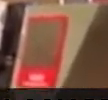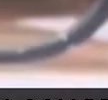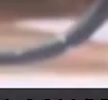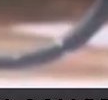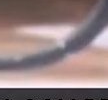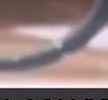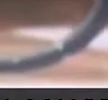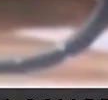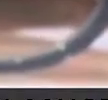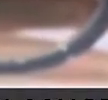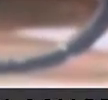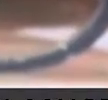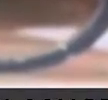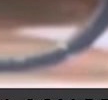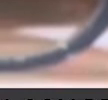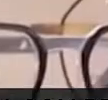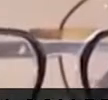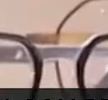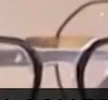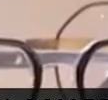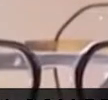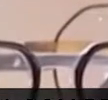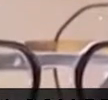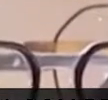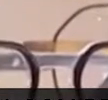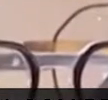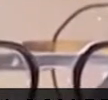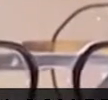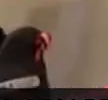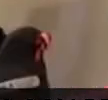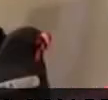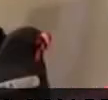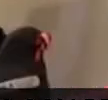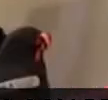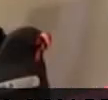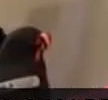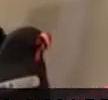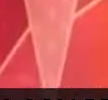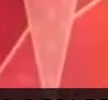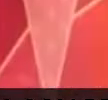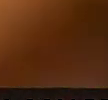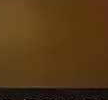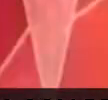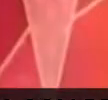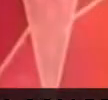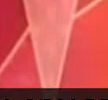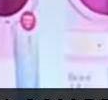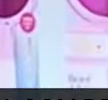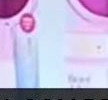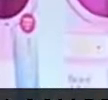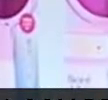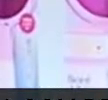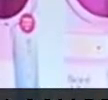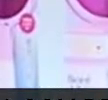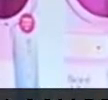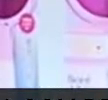comerciante que não respeita também é claro ou seja fala que é promoção mas aí você tem que observar o valor do